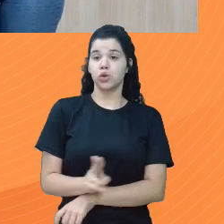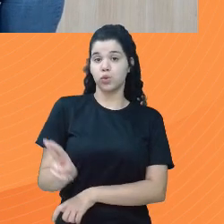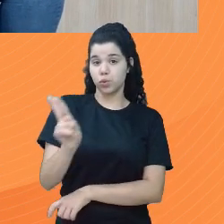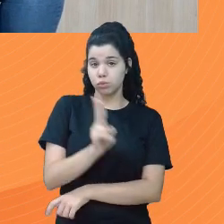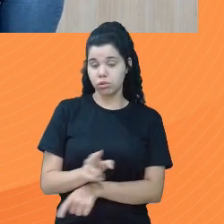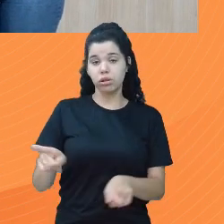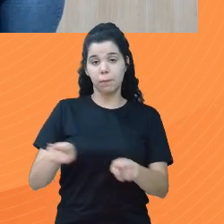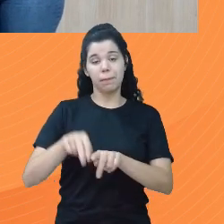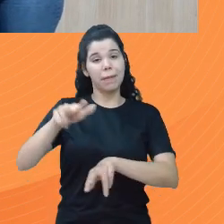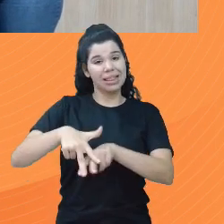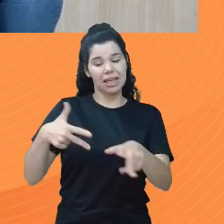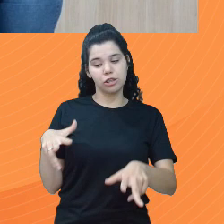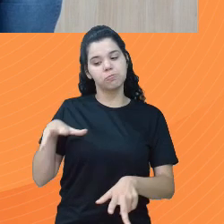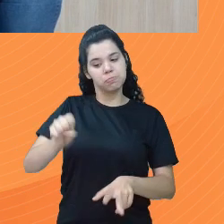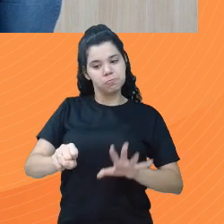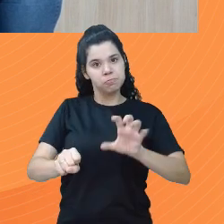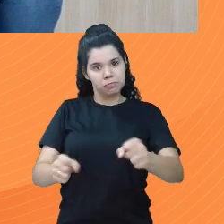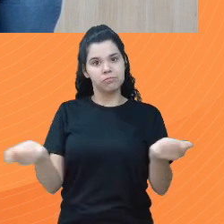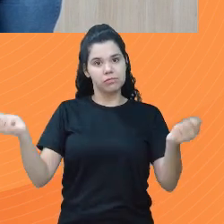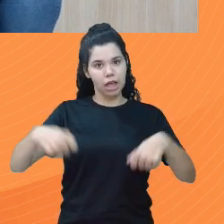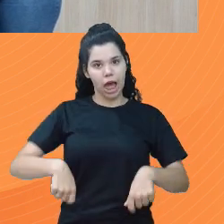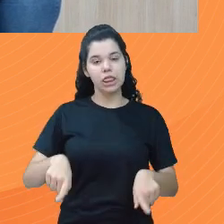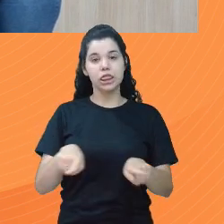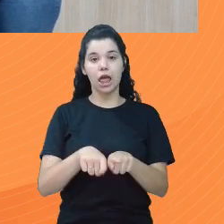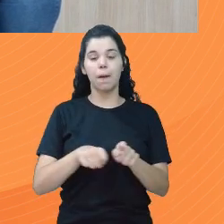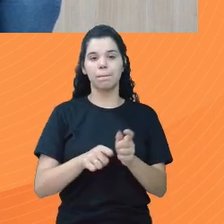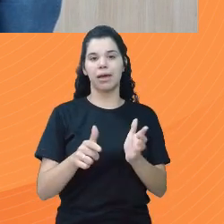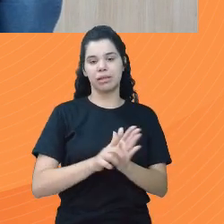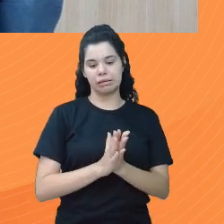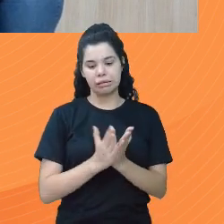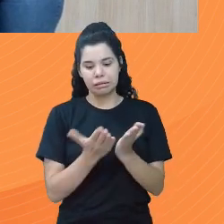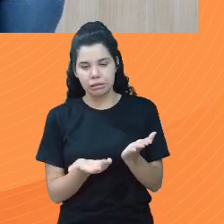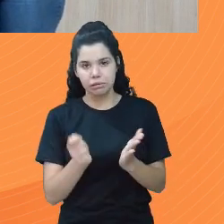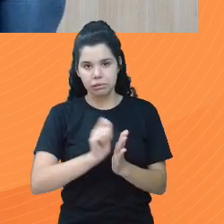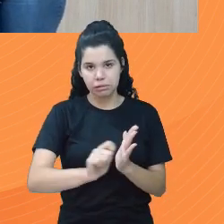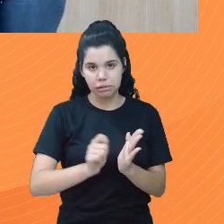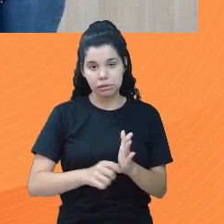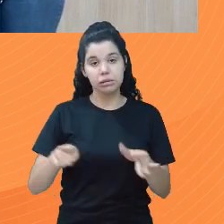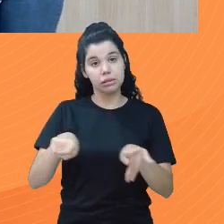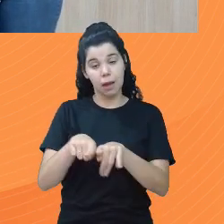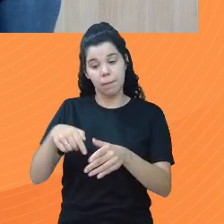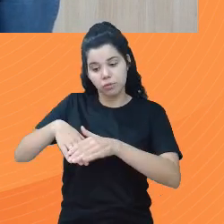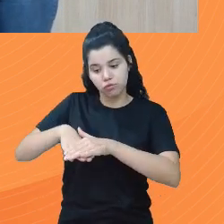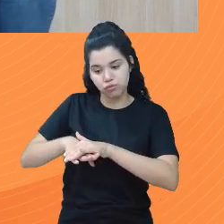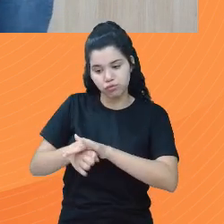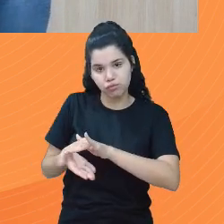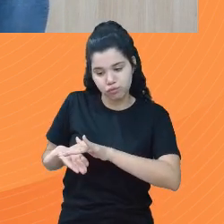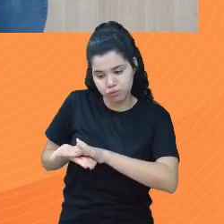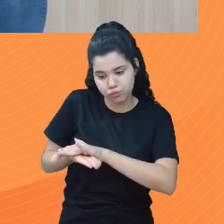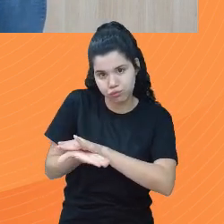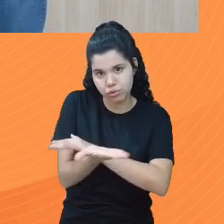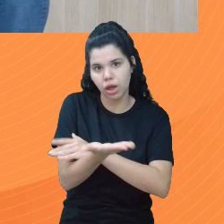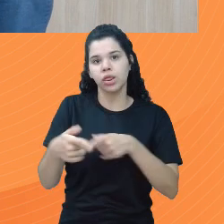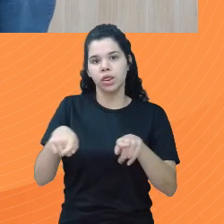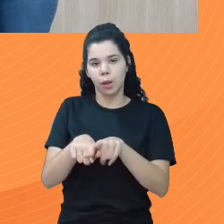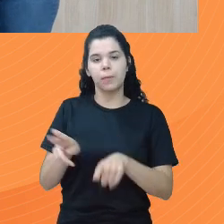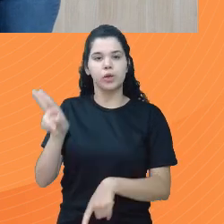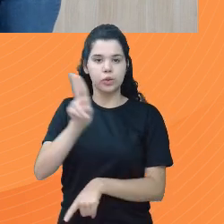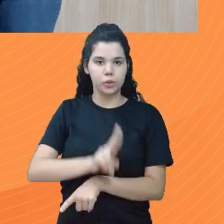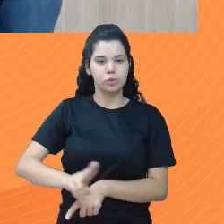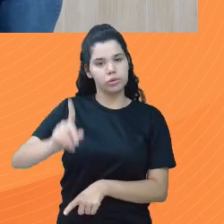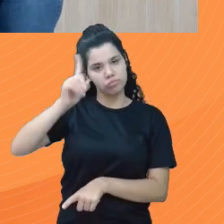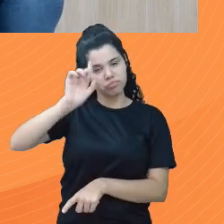material concreto, as fichas de trabalho, as atividades tradicionais xerocadas que a gente costuma utilizar no dia a